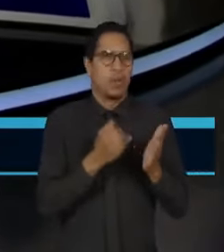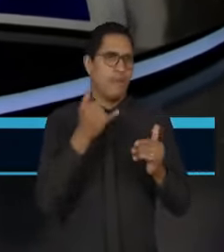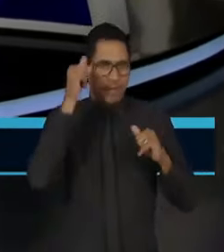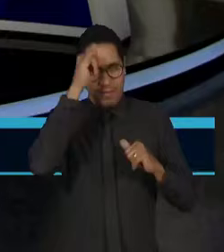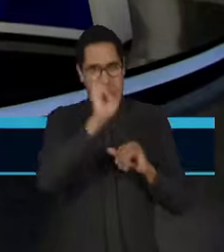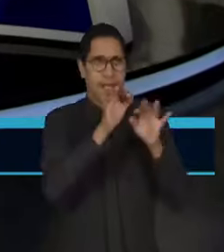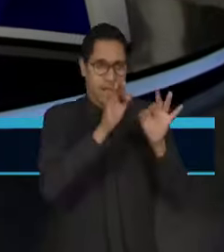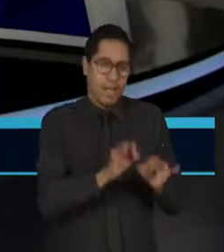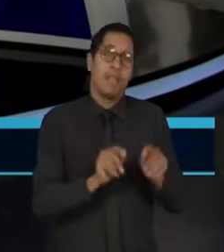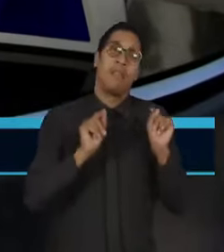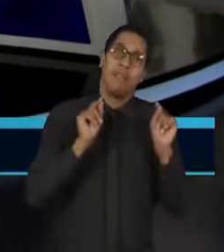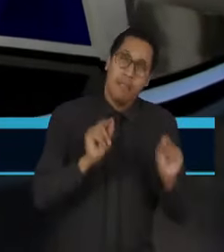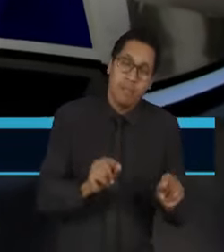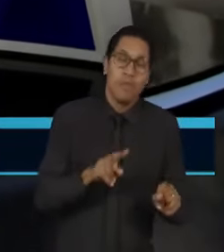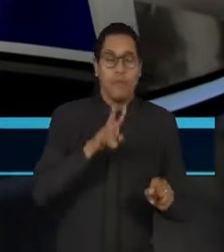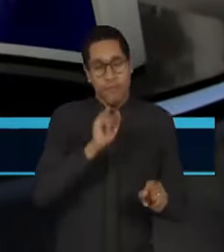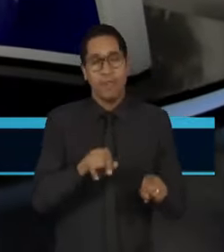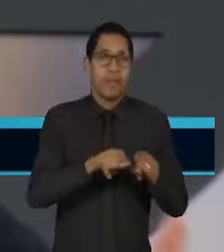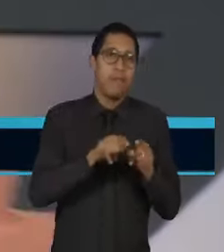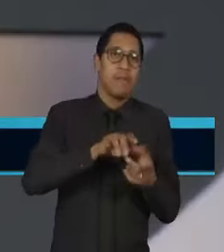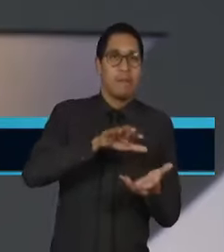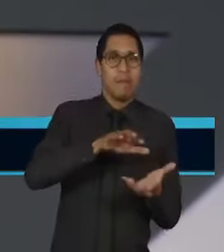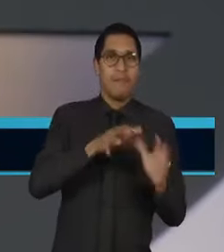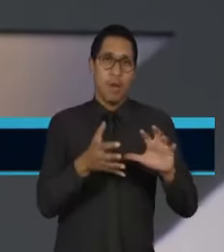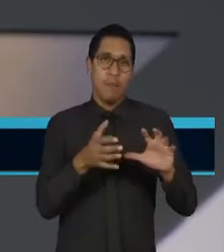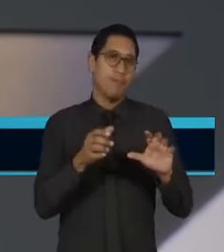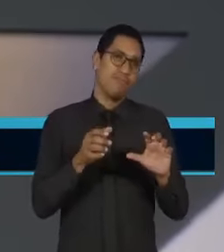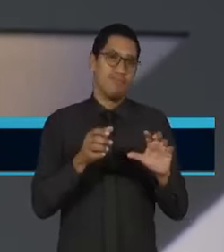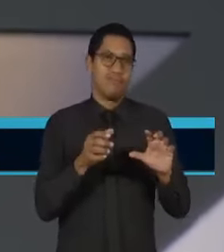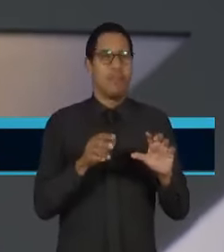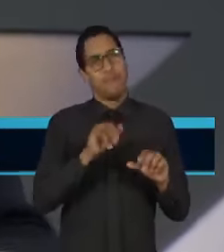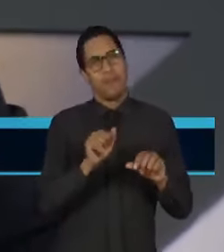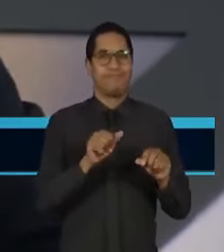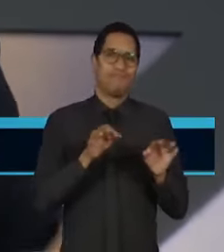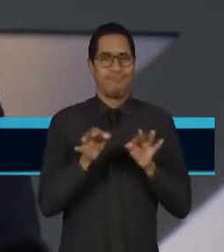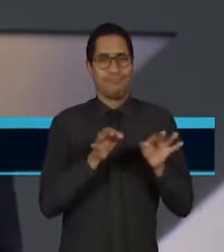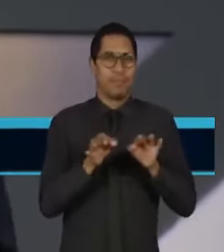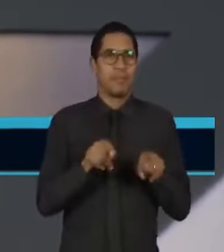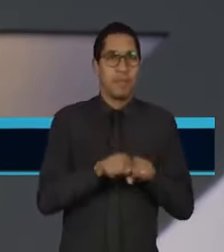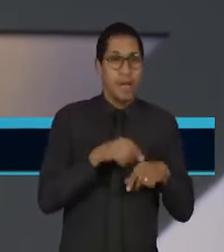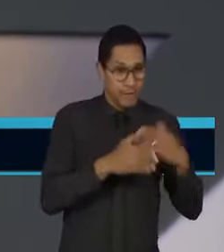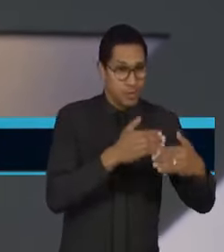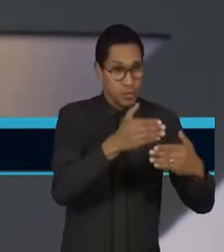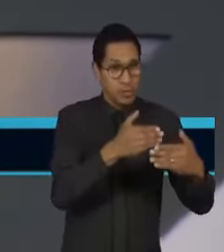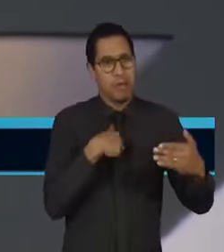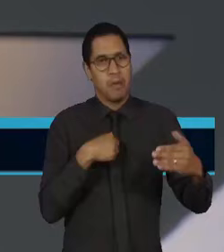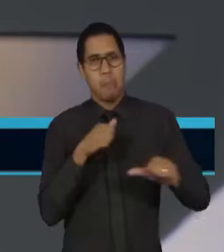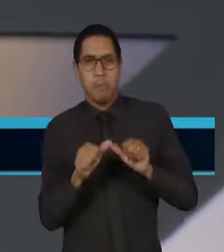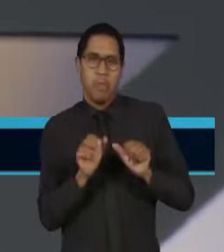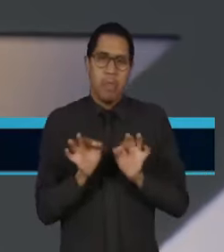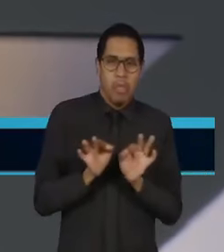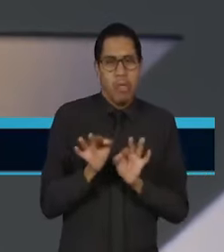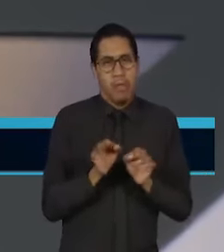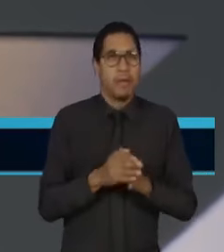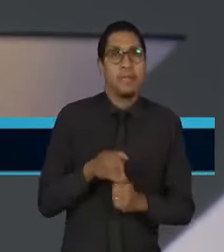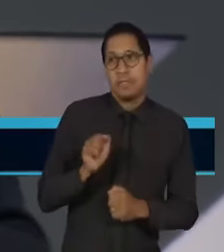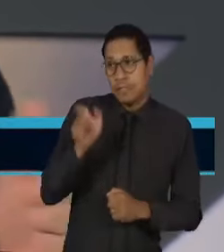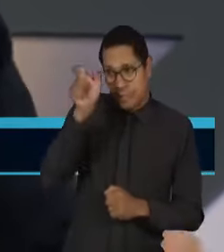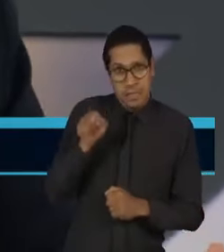vai distorcer a reforma. Então, todo avanço que a gente faz, distorce. E se alguém não paga imposto, o